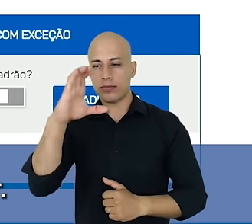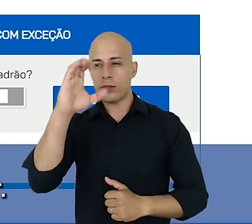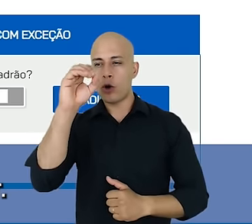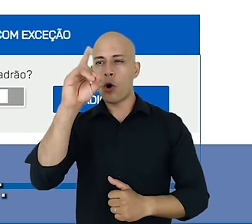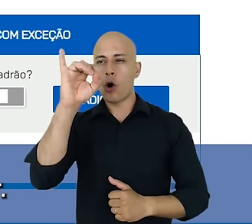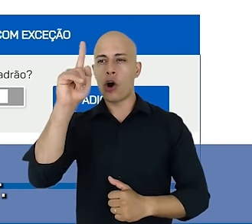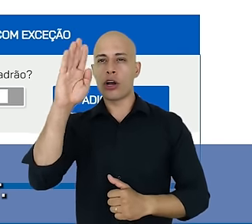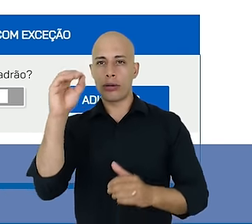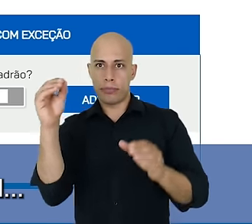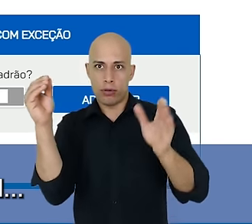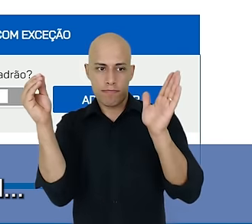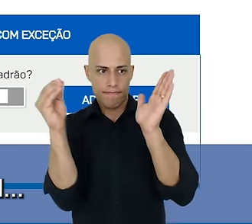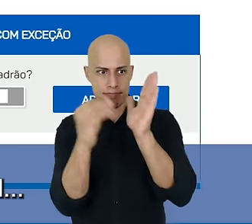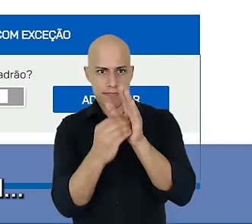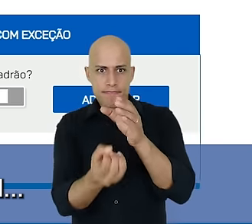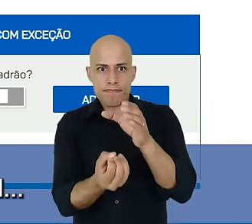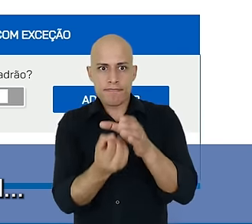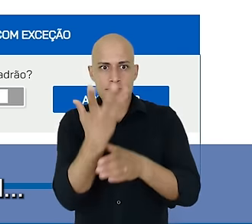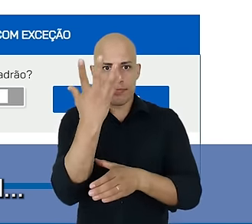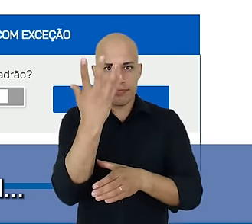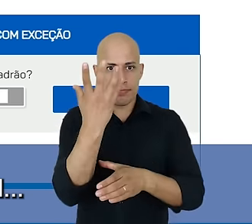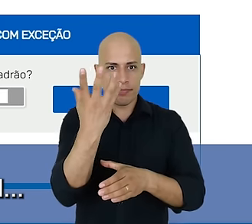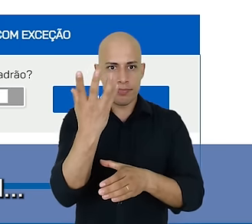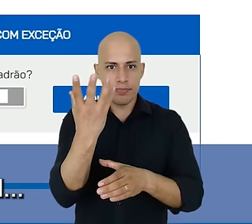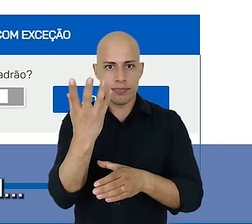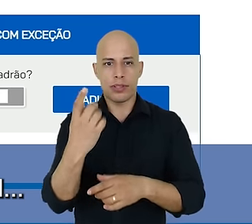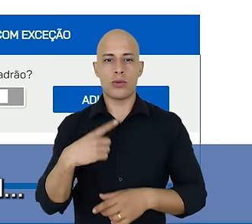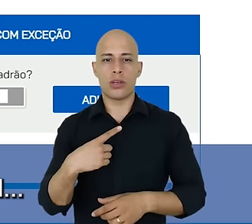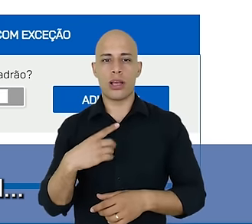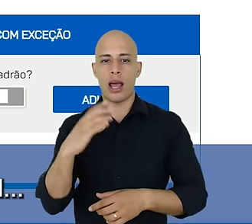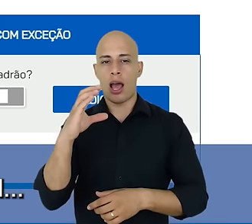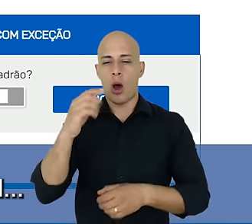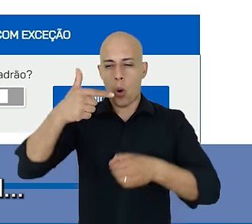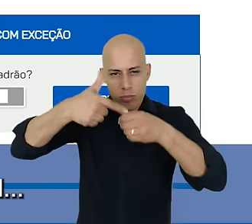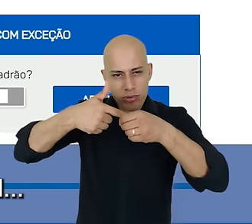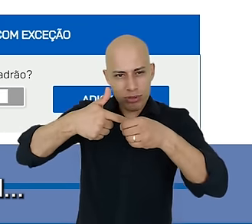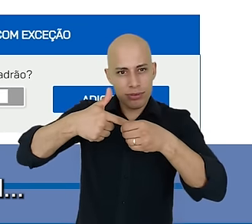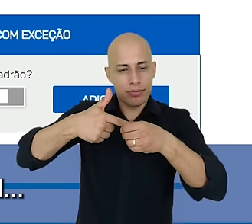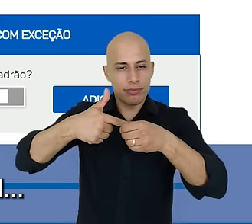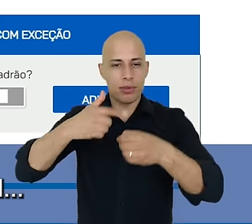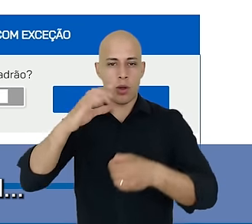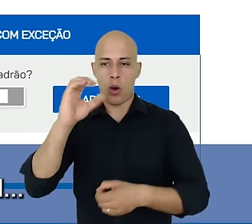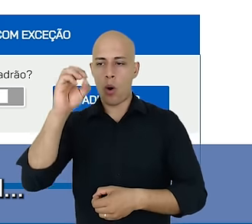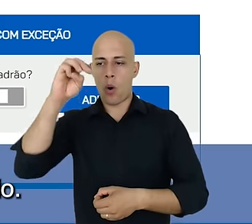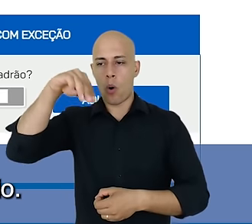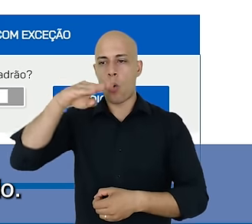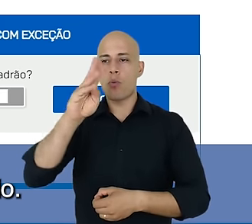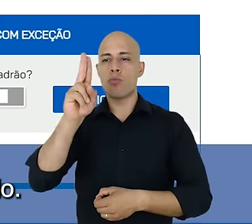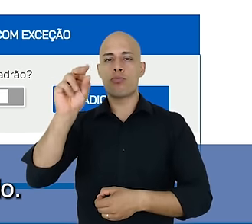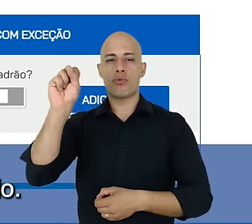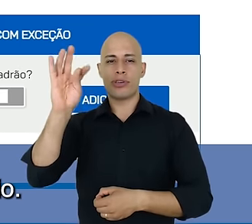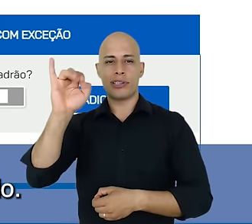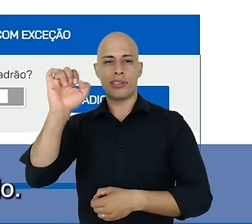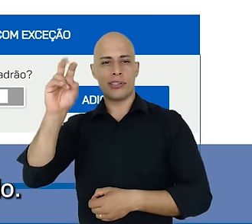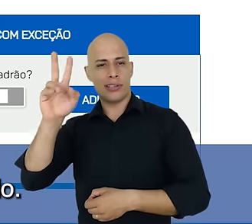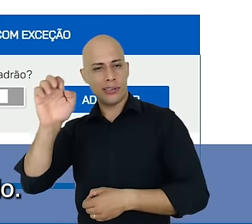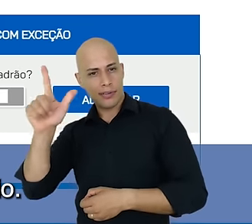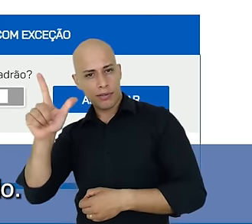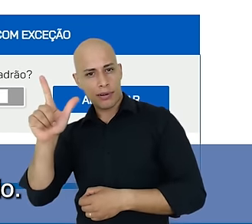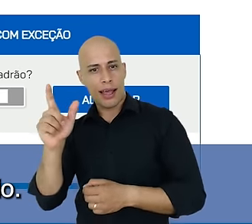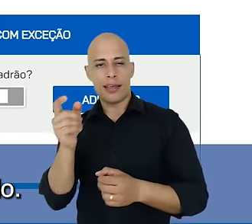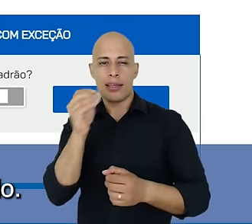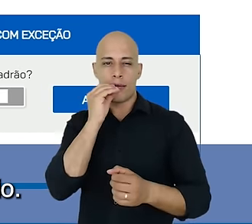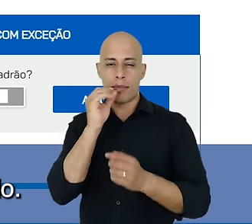pessoa poderia criar Vou colocar aqui comb de combustível aí combustível aqui eu posso falar venda do